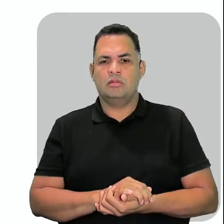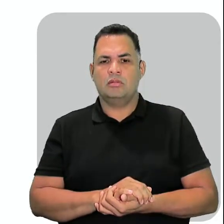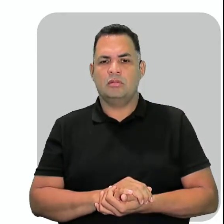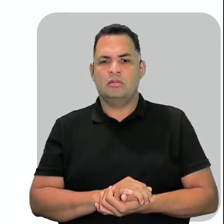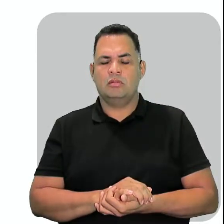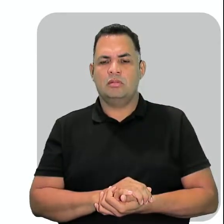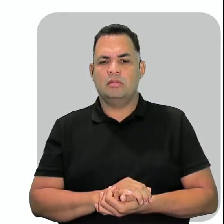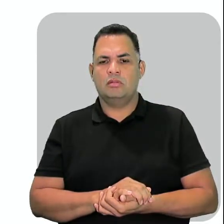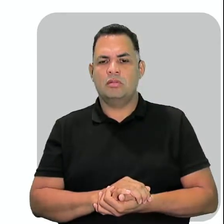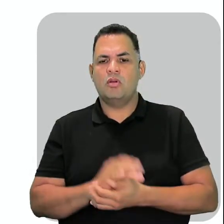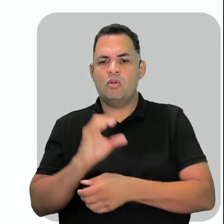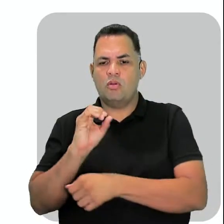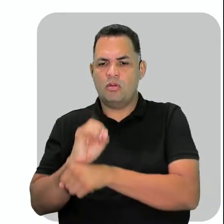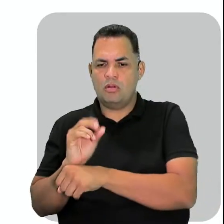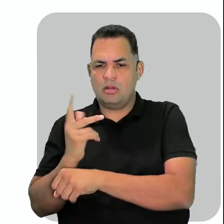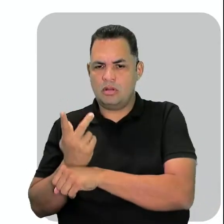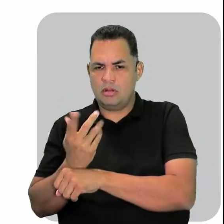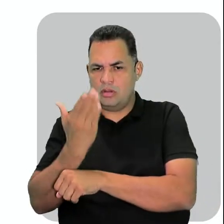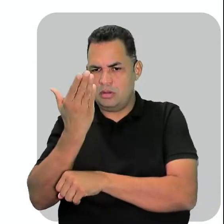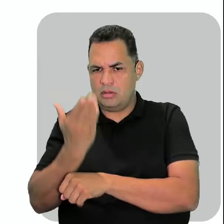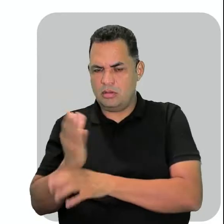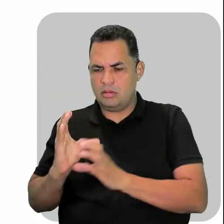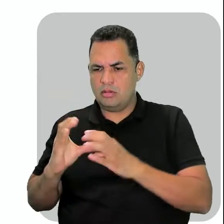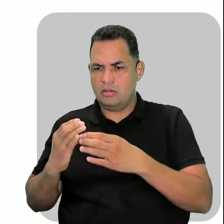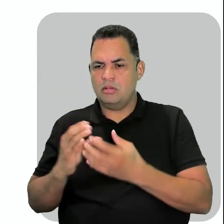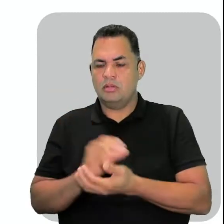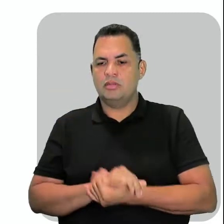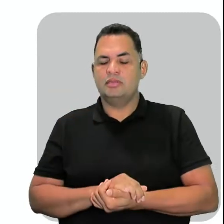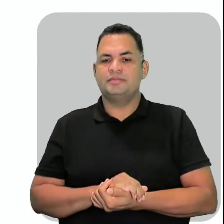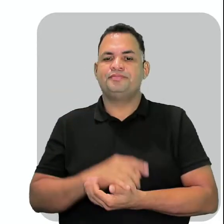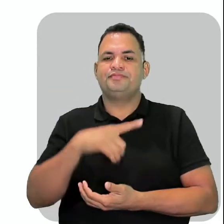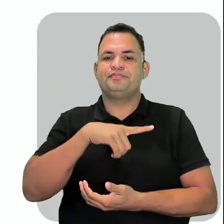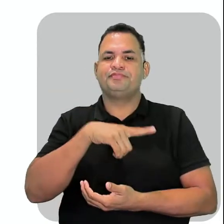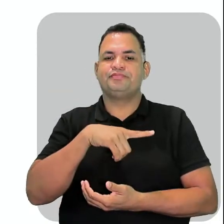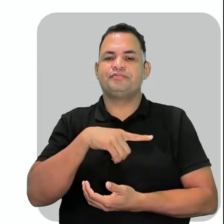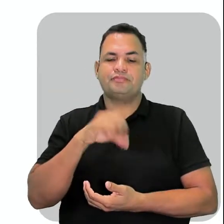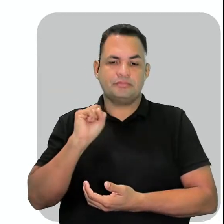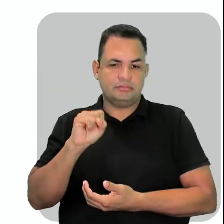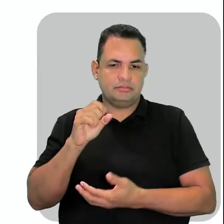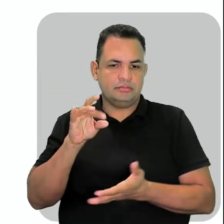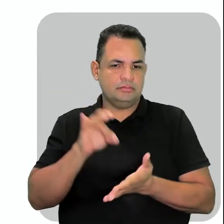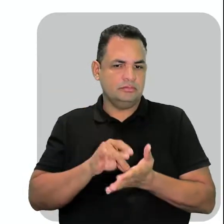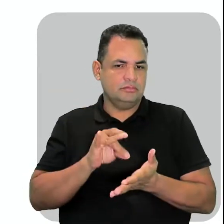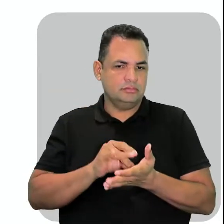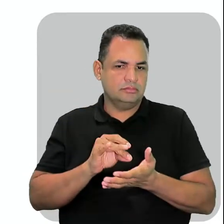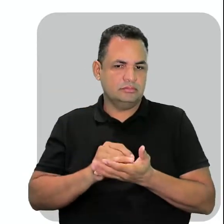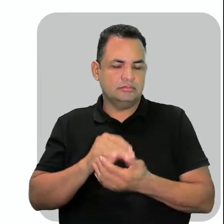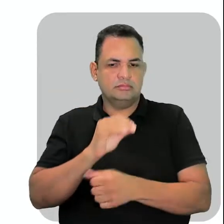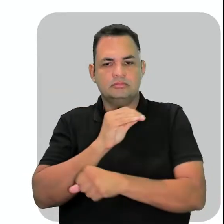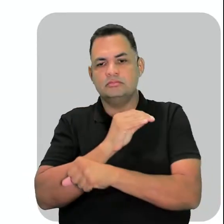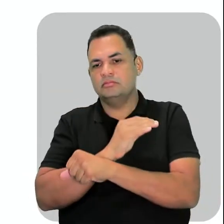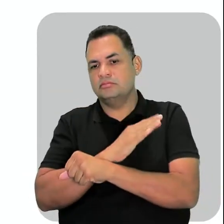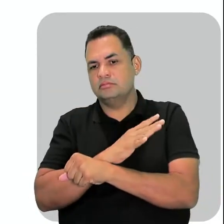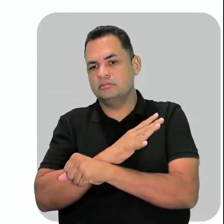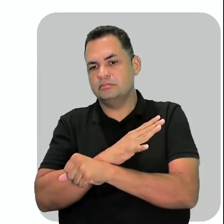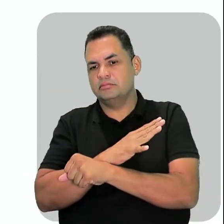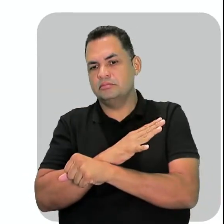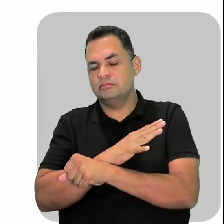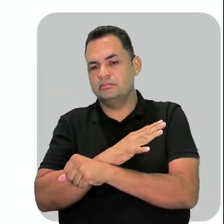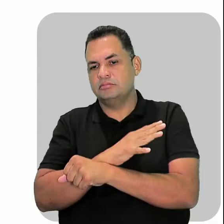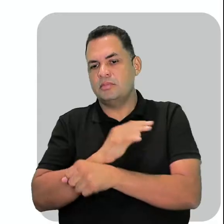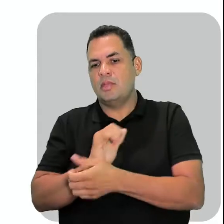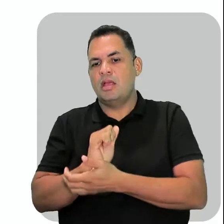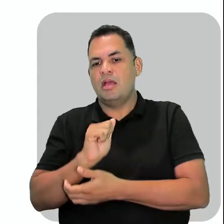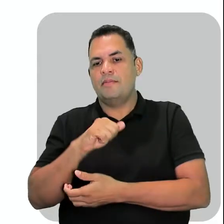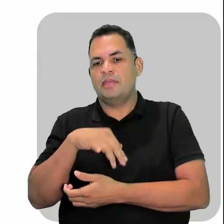carboxílico aqui, tá vendo? Então, nós temos sim, de fato, um aminoácido. E a função dele é que ele